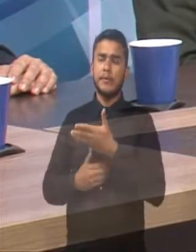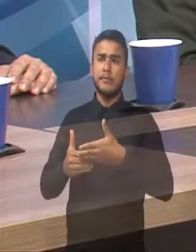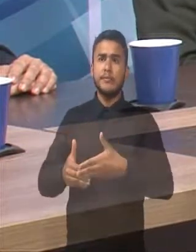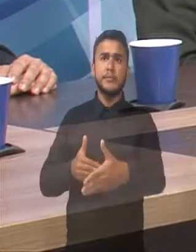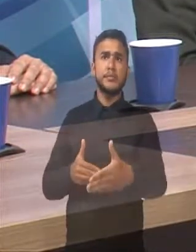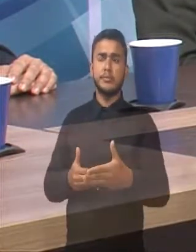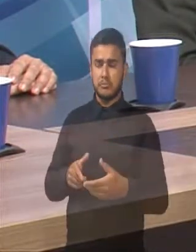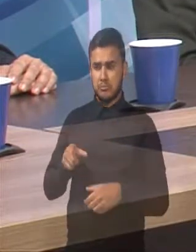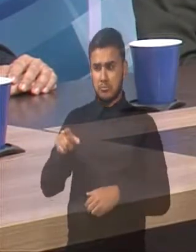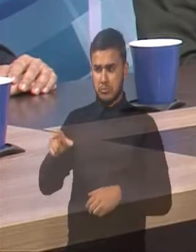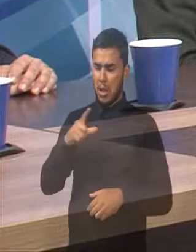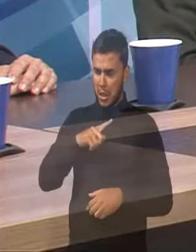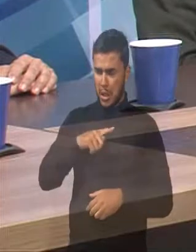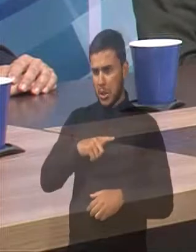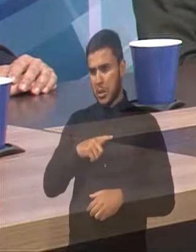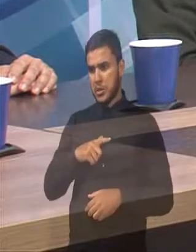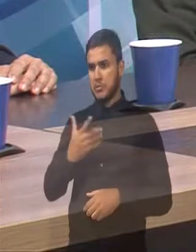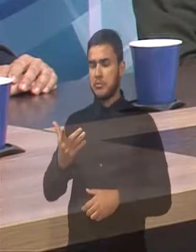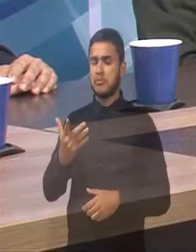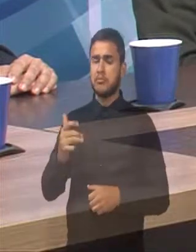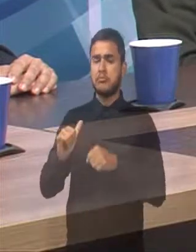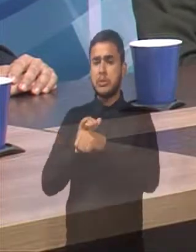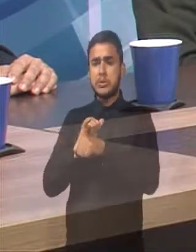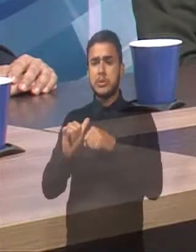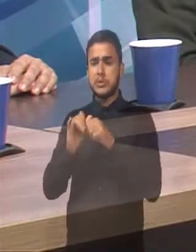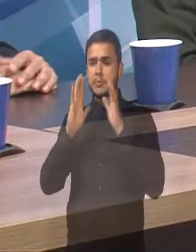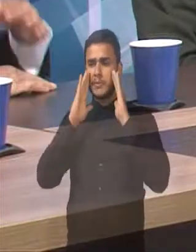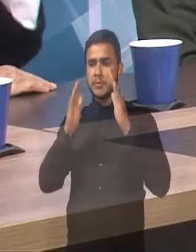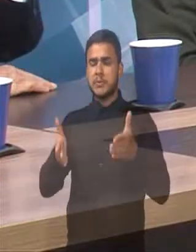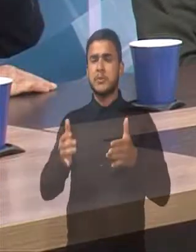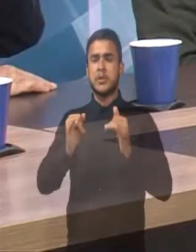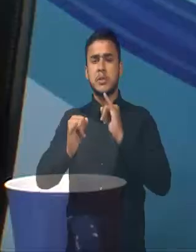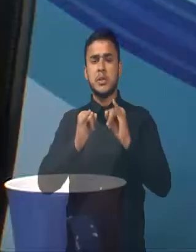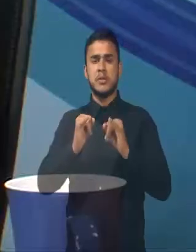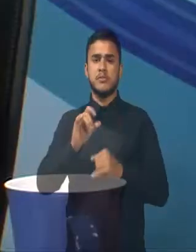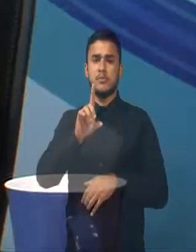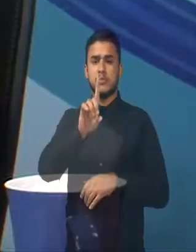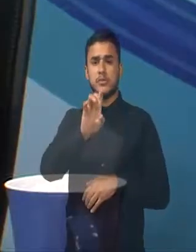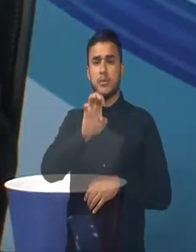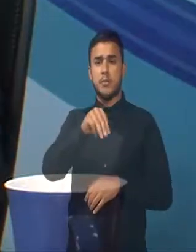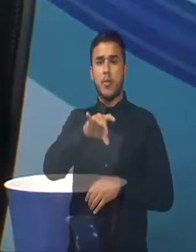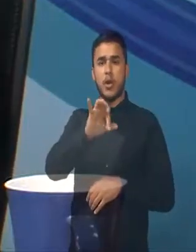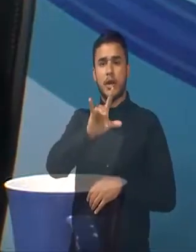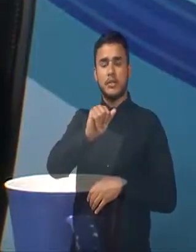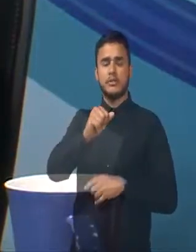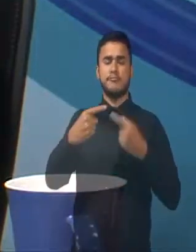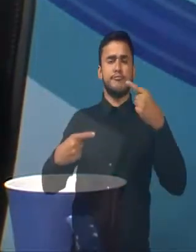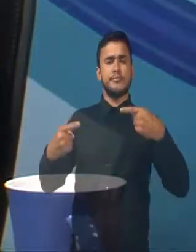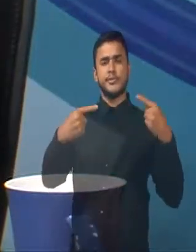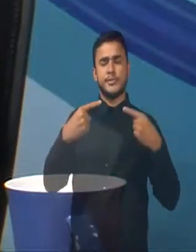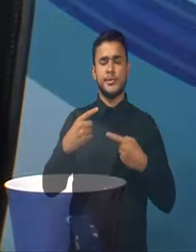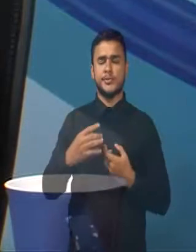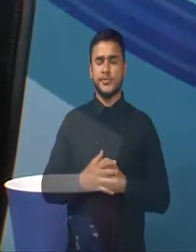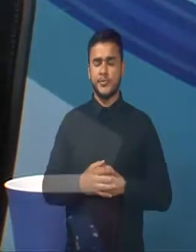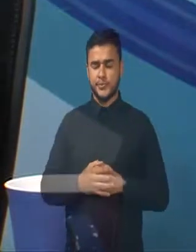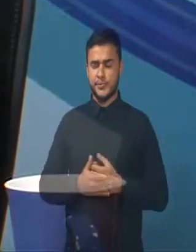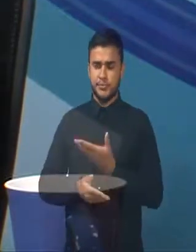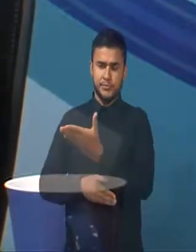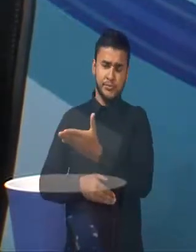digamos, desses desvios sobre os quais falamos aqui, em se tratando de democracia, política, enfim. Ora, se